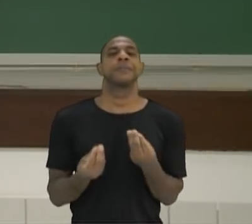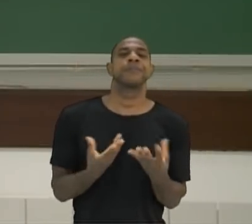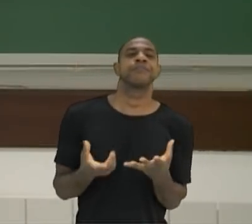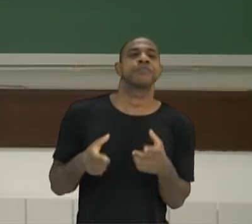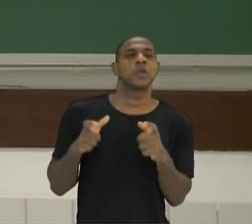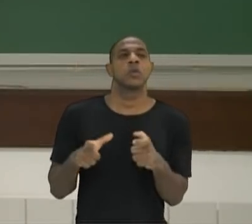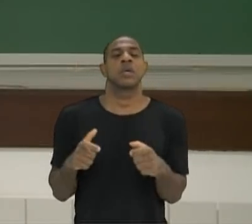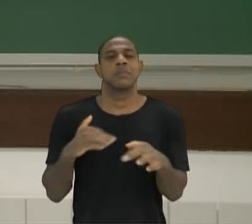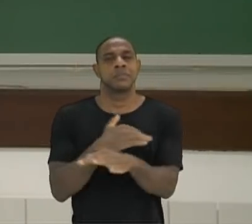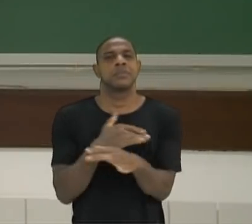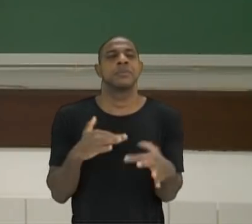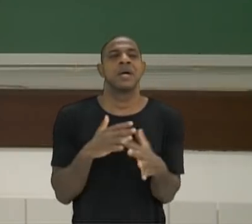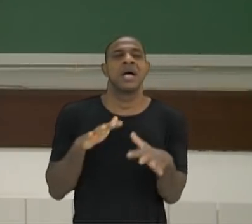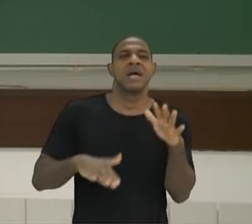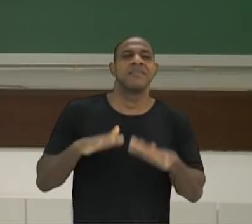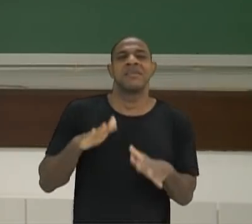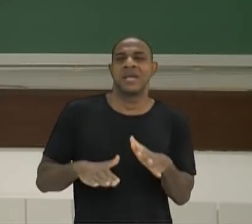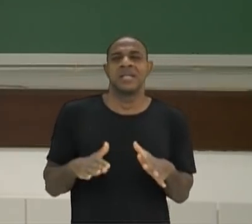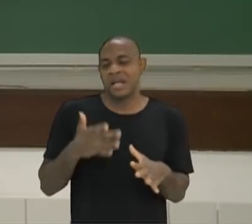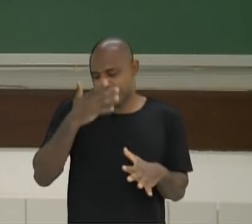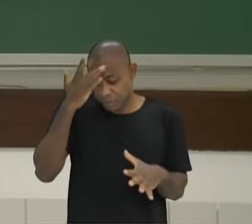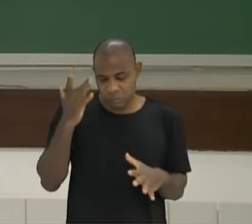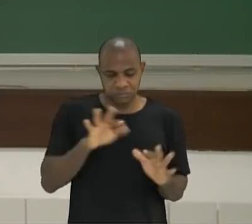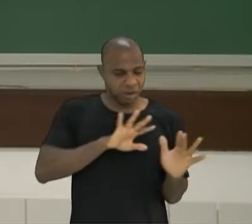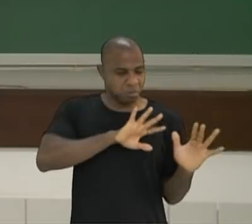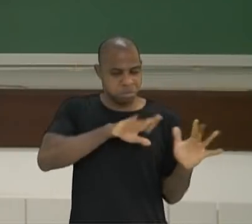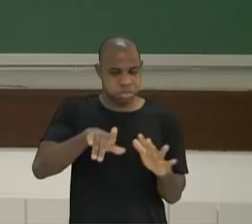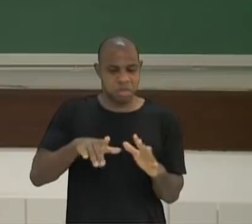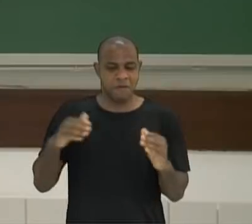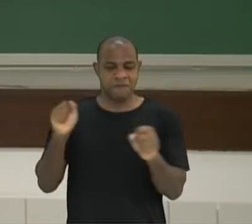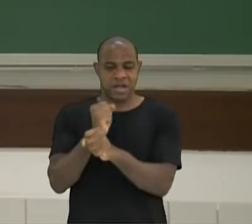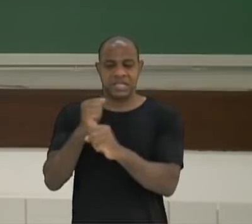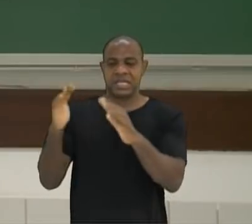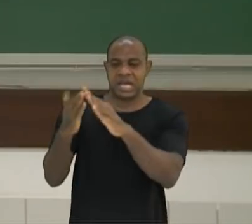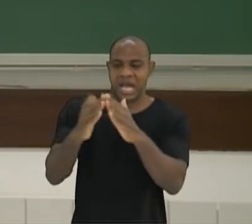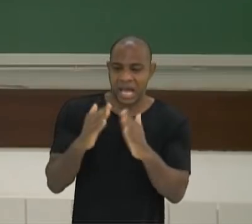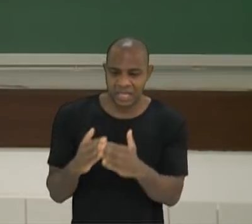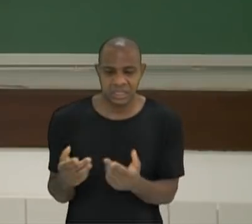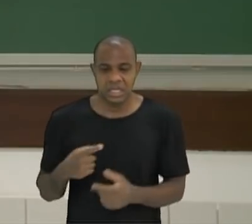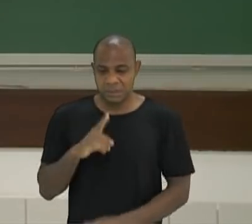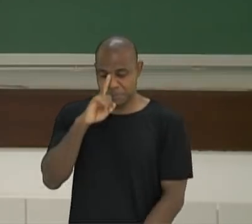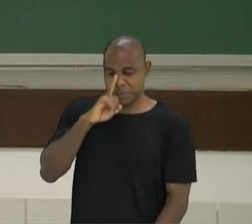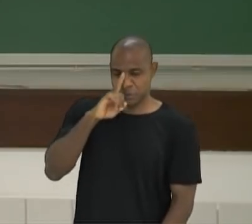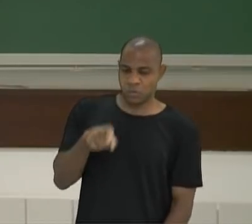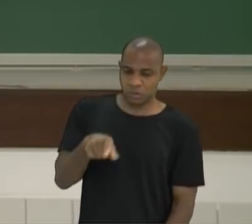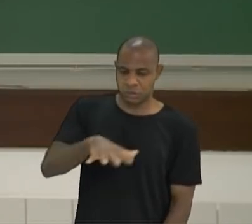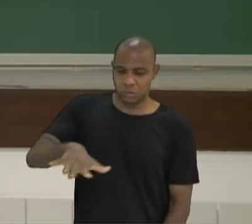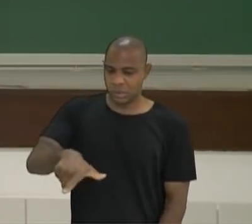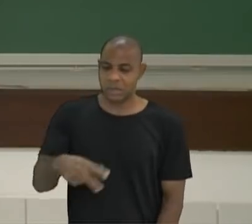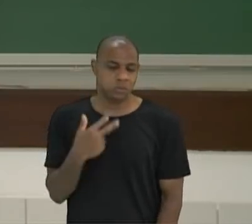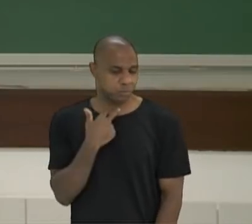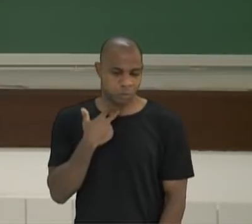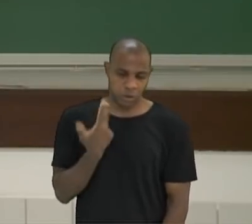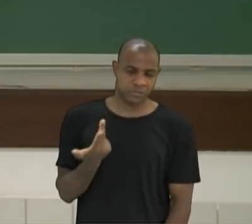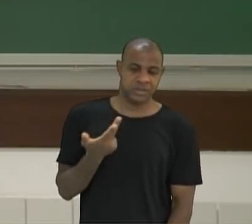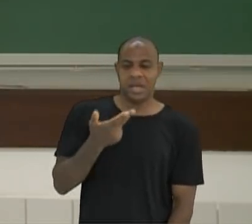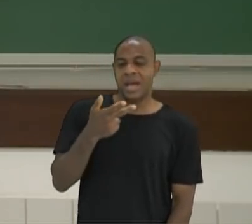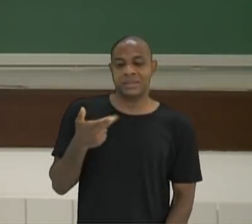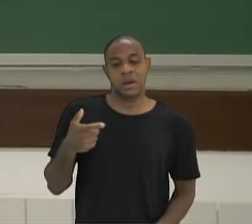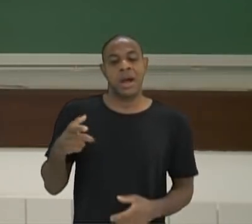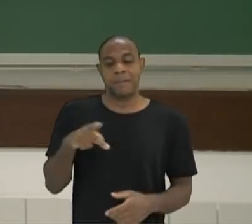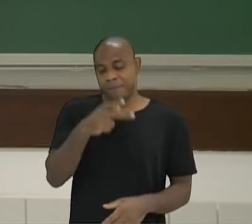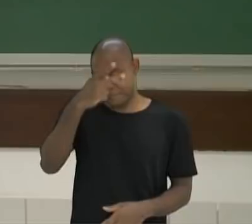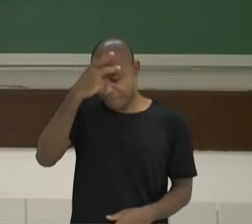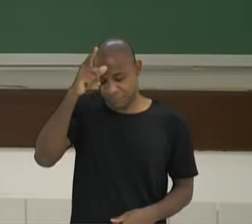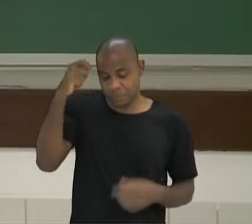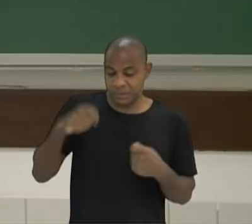muitas vezes as pessoas acabam ocupando áreas que são de risco e a prefeitura precisa organizar e perceber isso para que